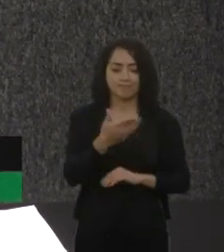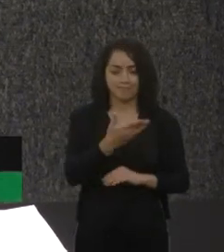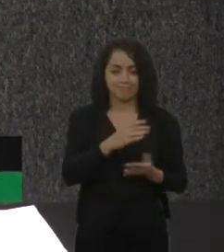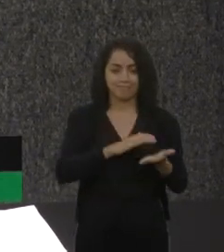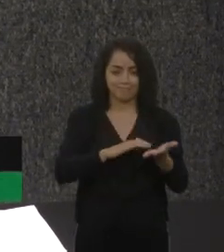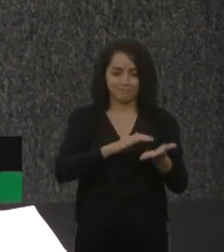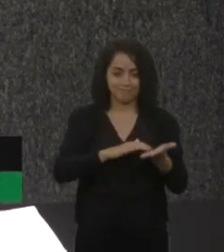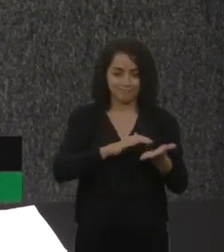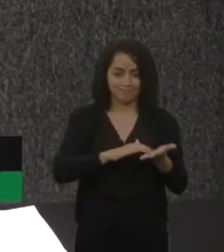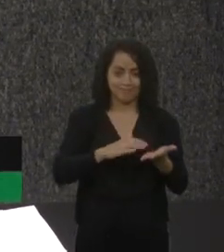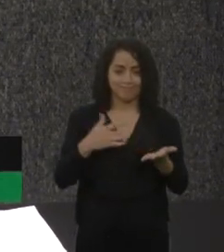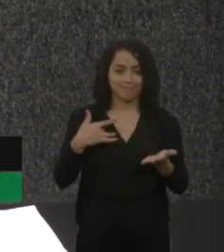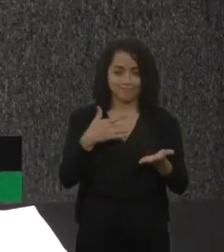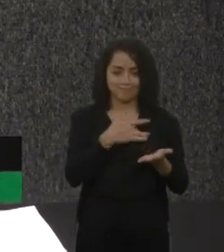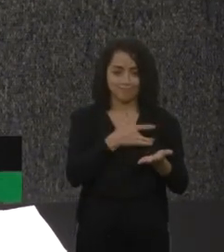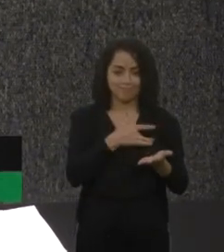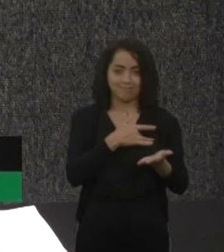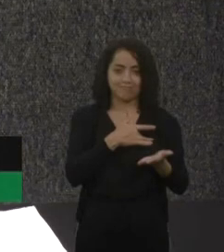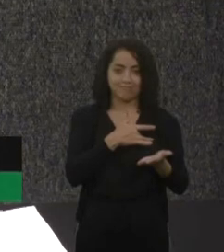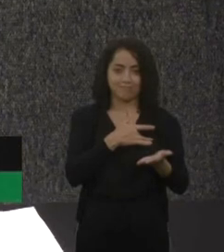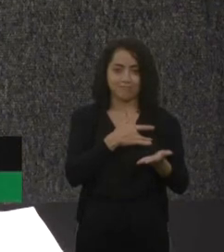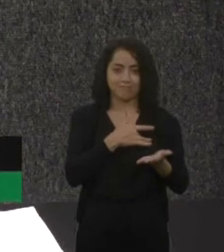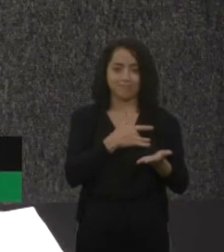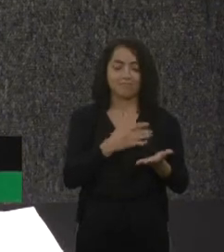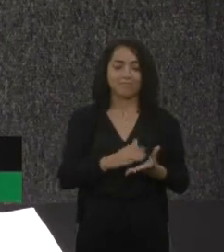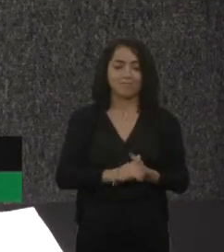Carmen Zanotto, parceira,